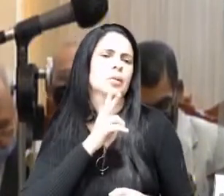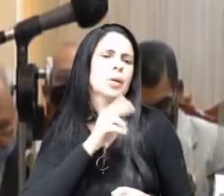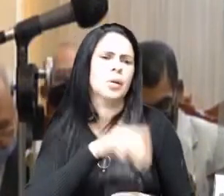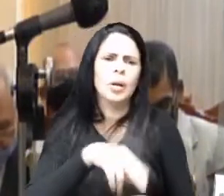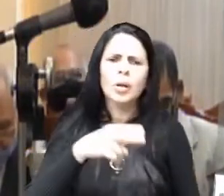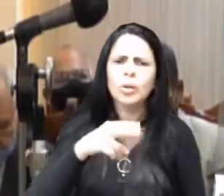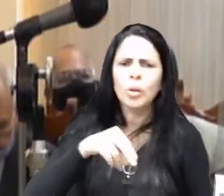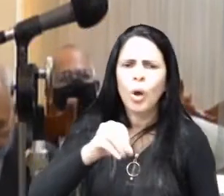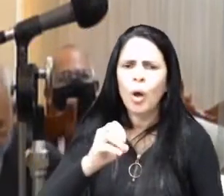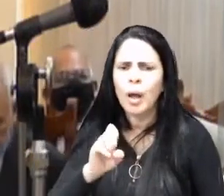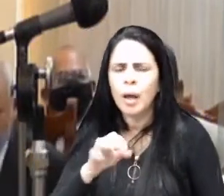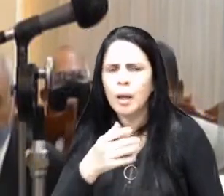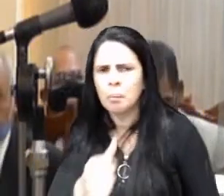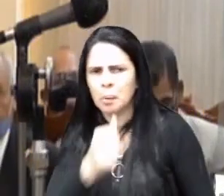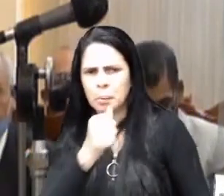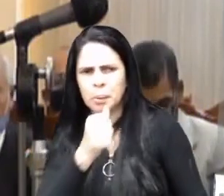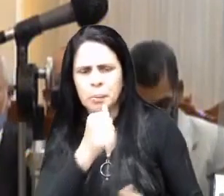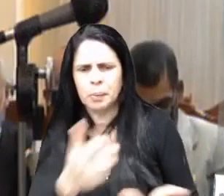embebedou-se, irmão?